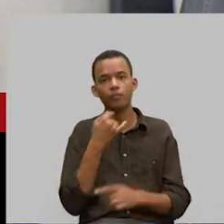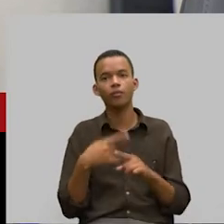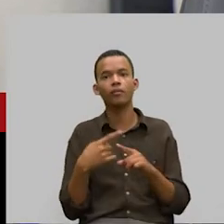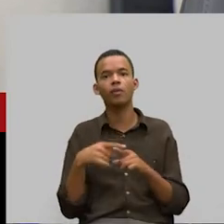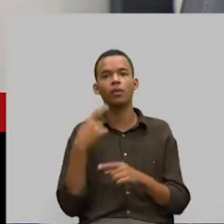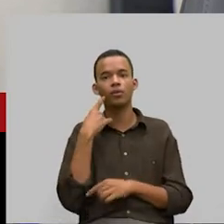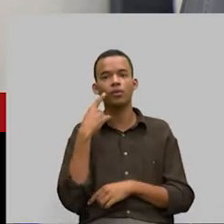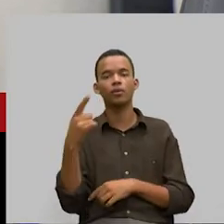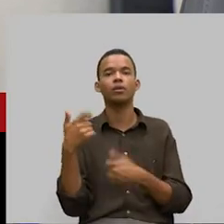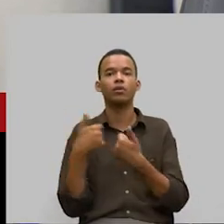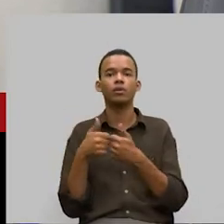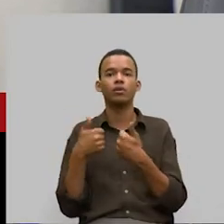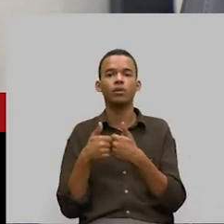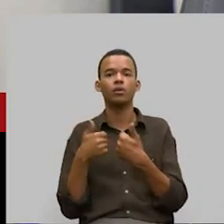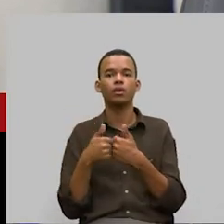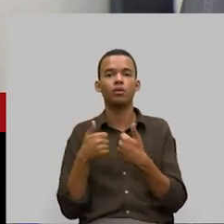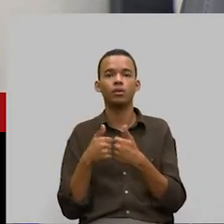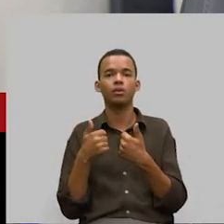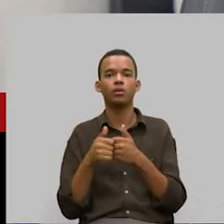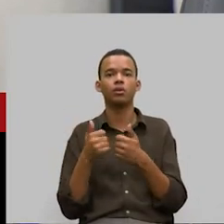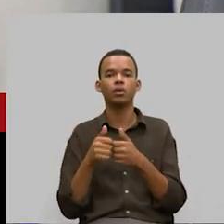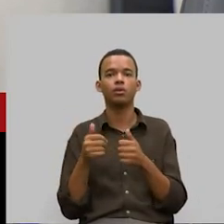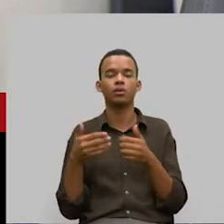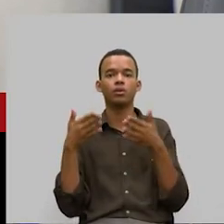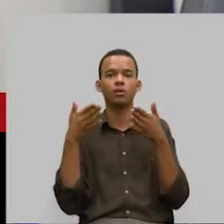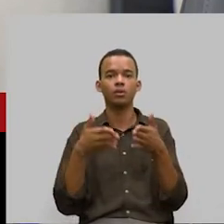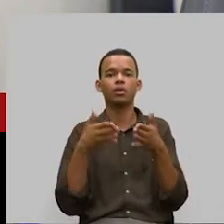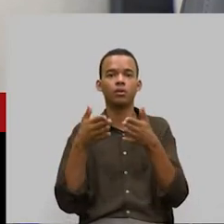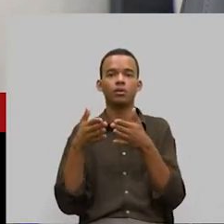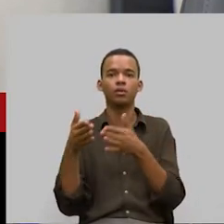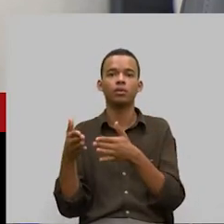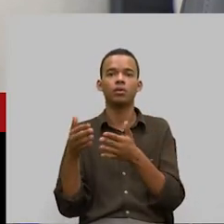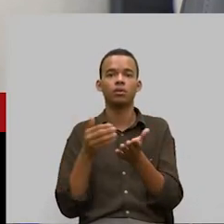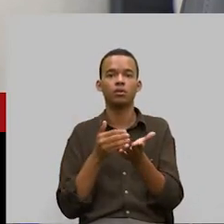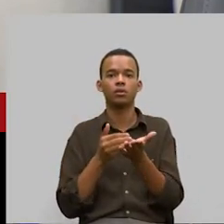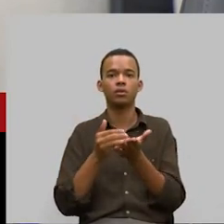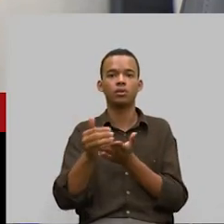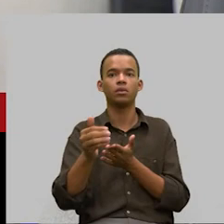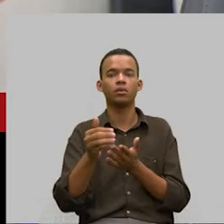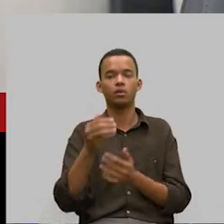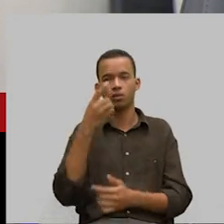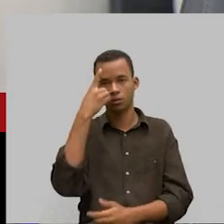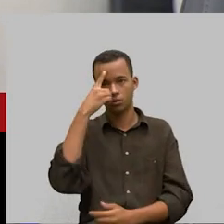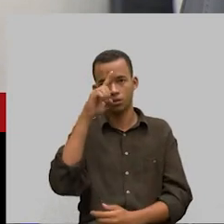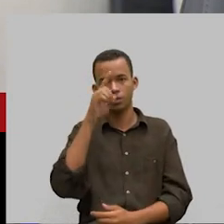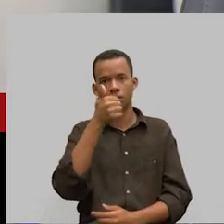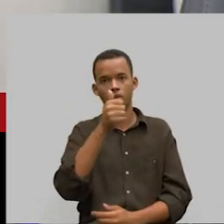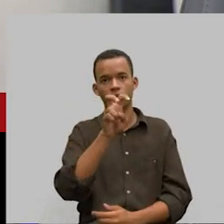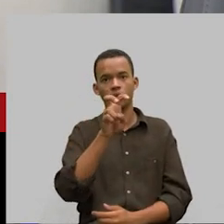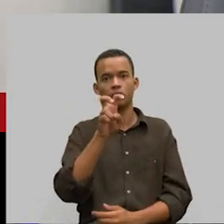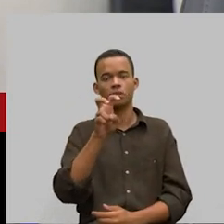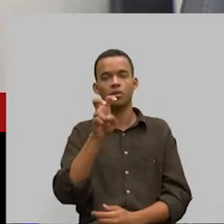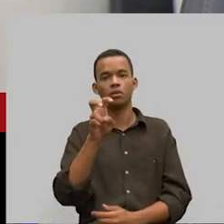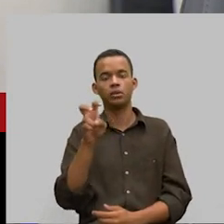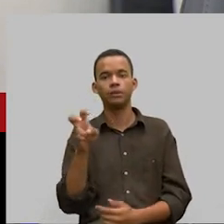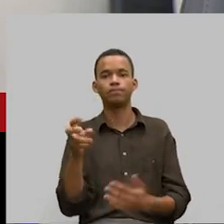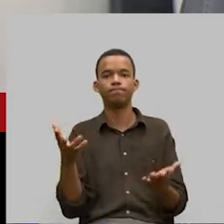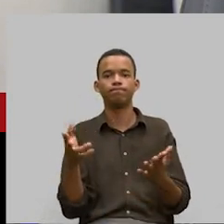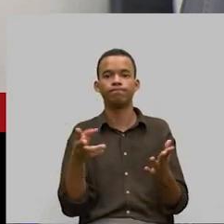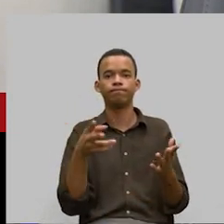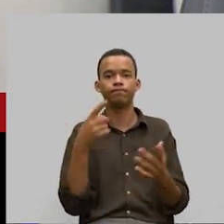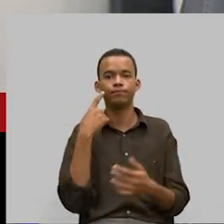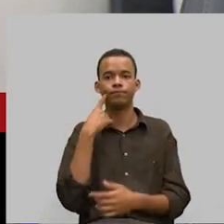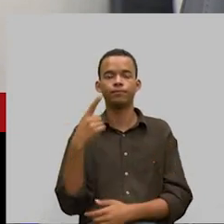chegando no início de quinzena e de repente desce os